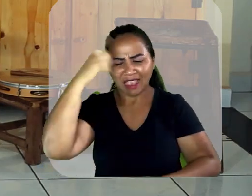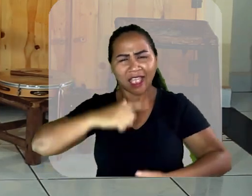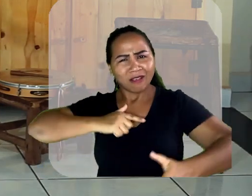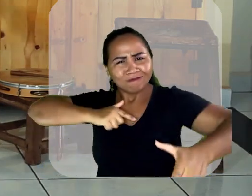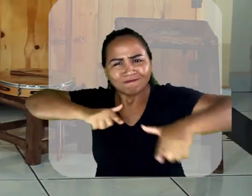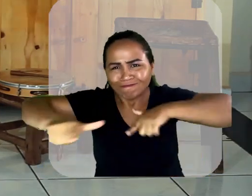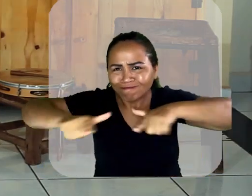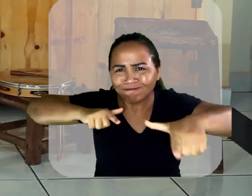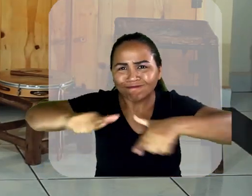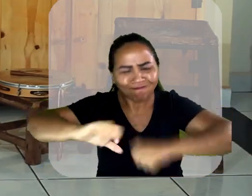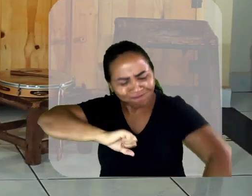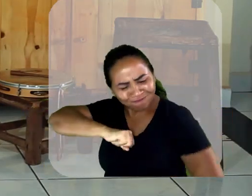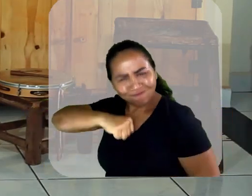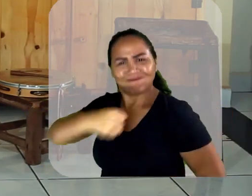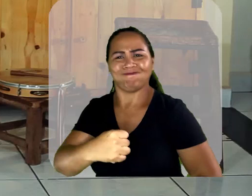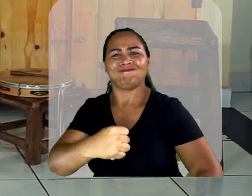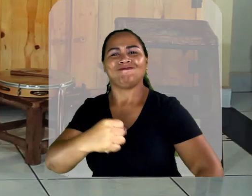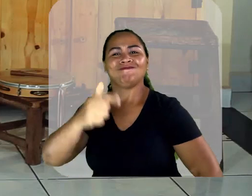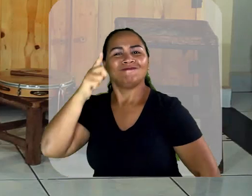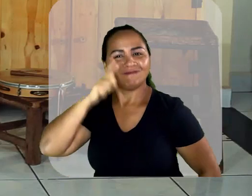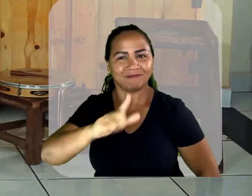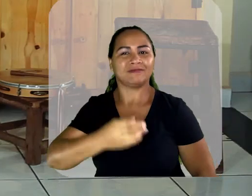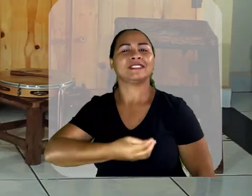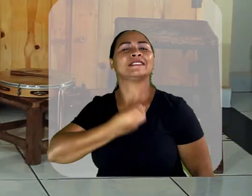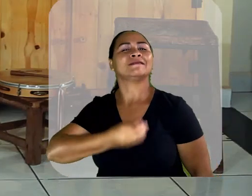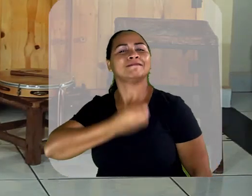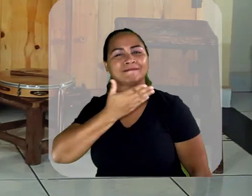trabalho pra me